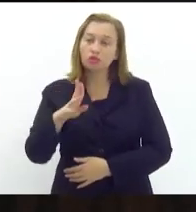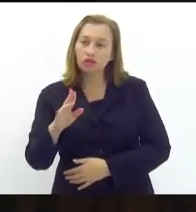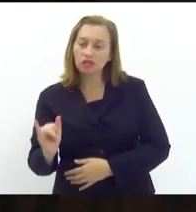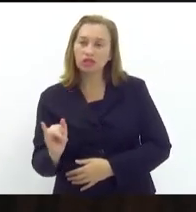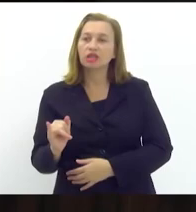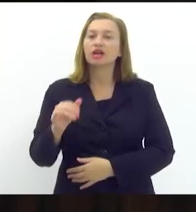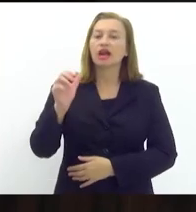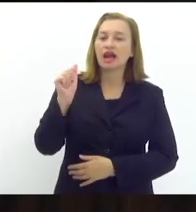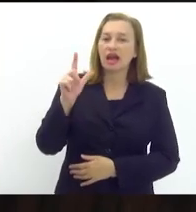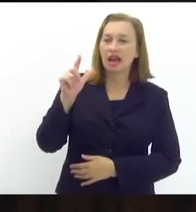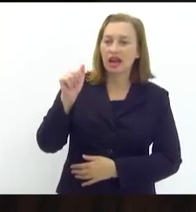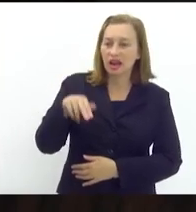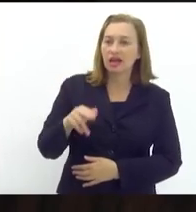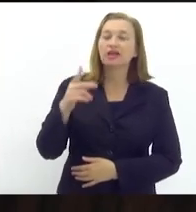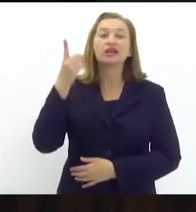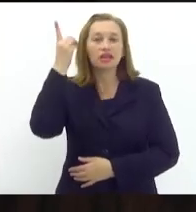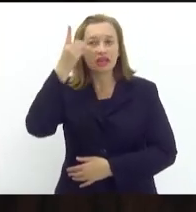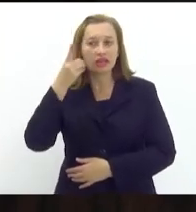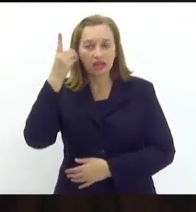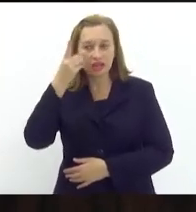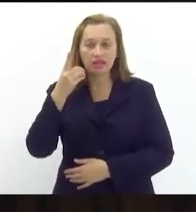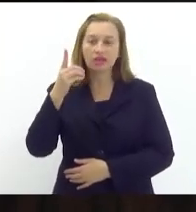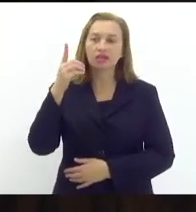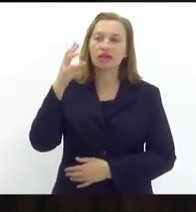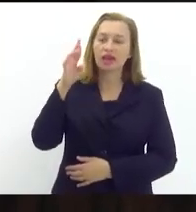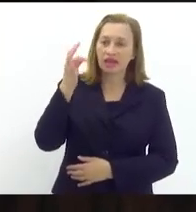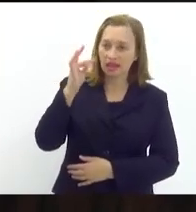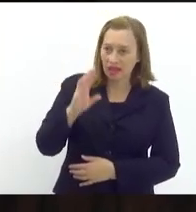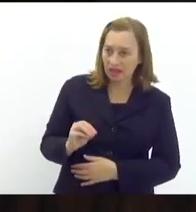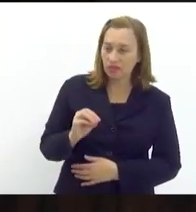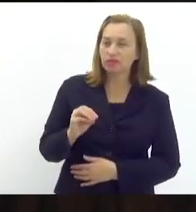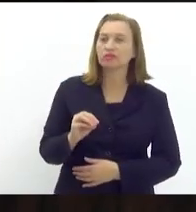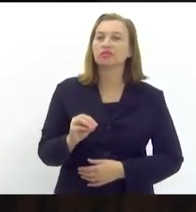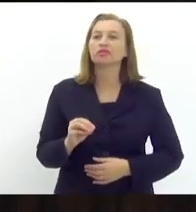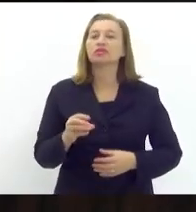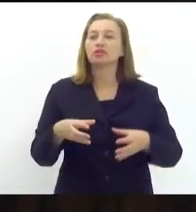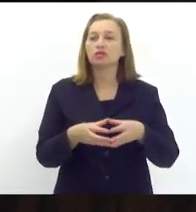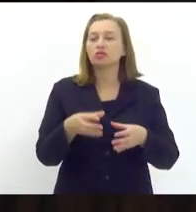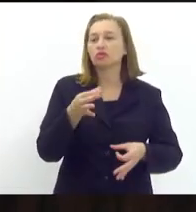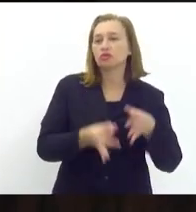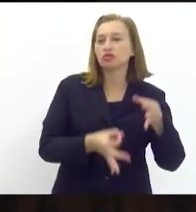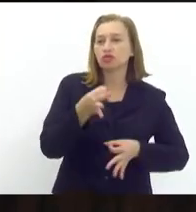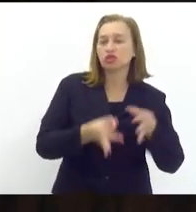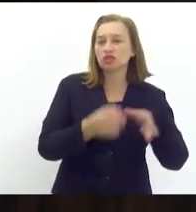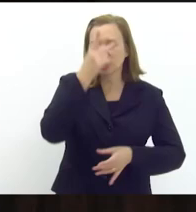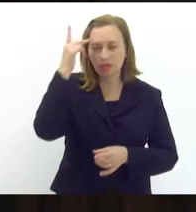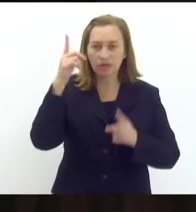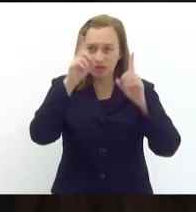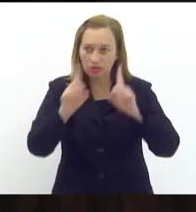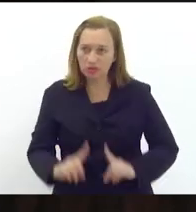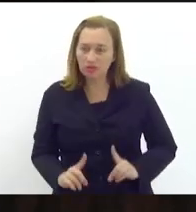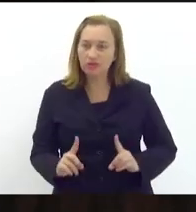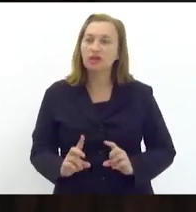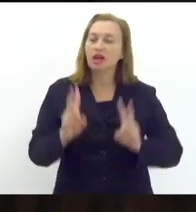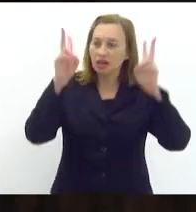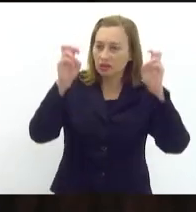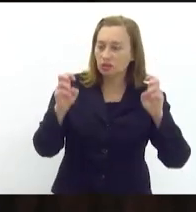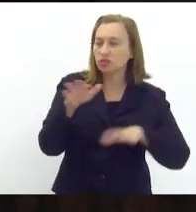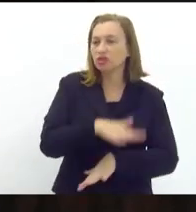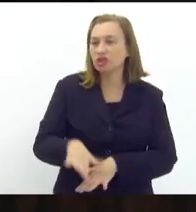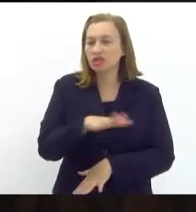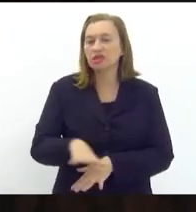Alan Lopes e Renato Machado pendentes das comissões de construção Justiça da pessoa com deficiência assunto de criança